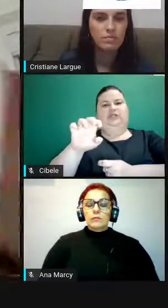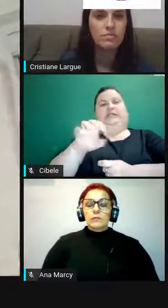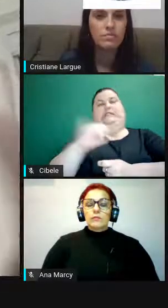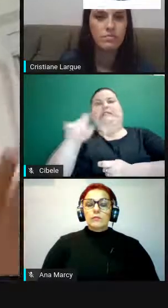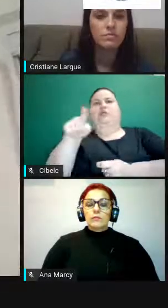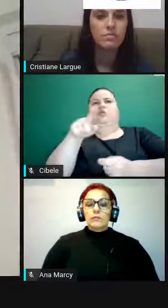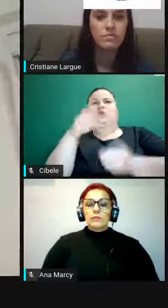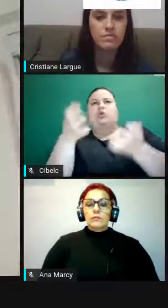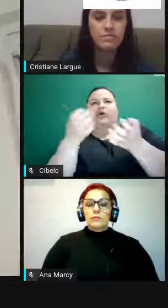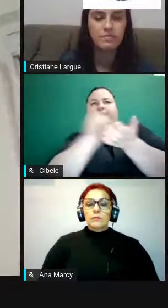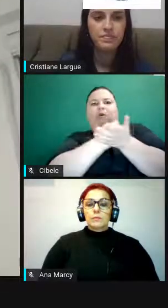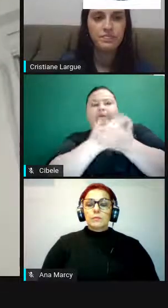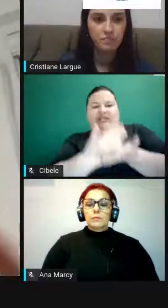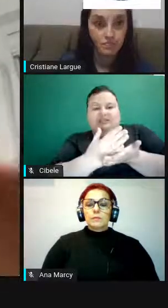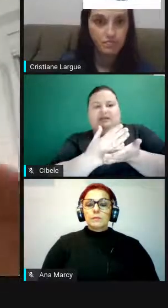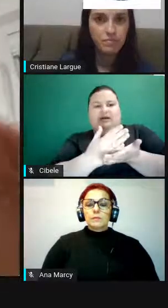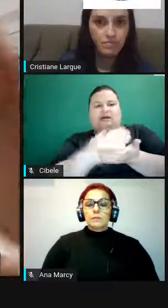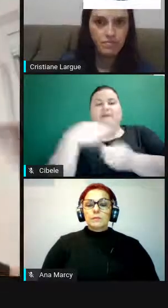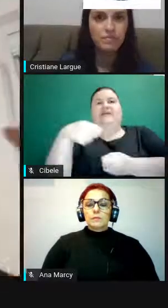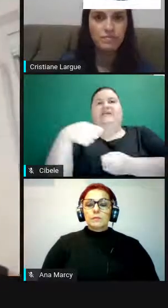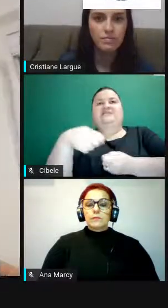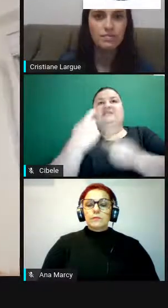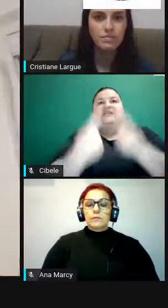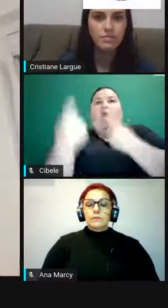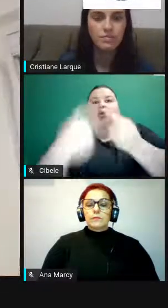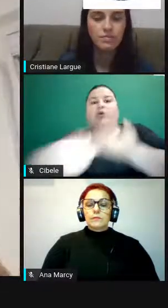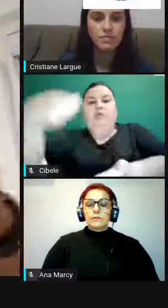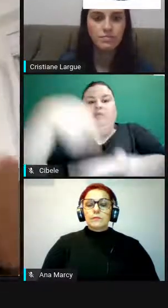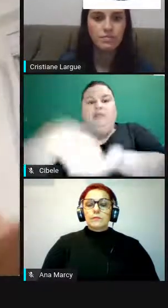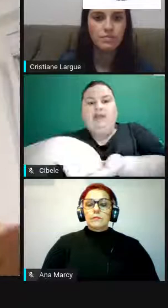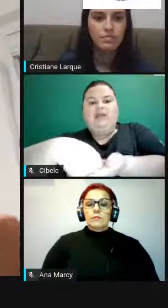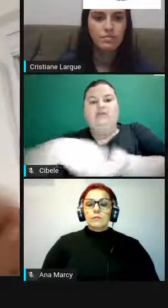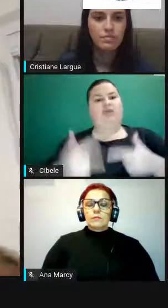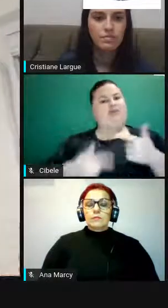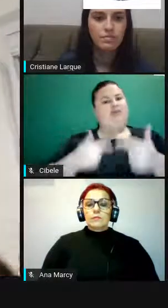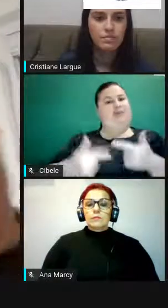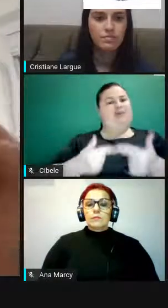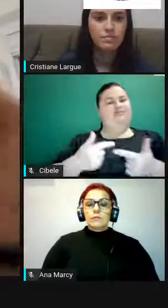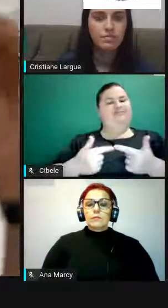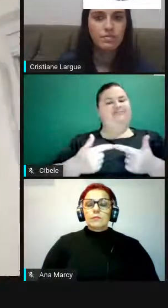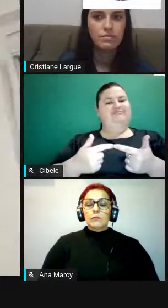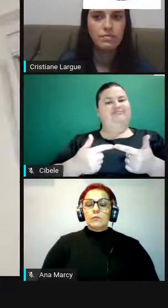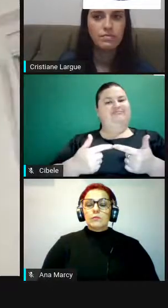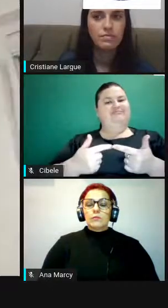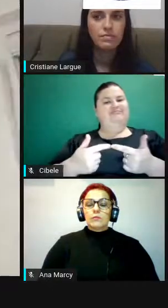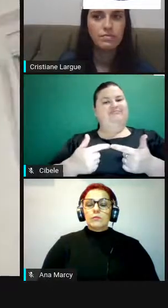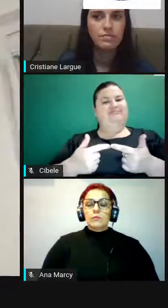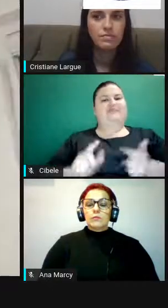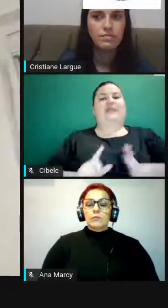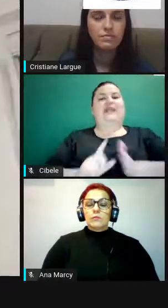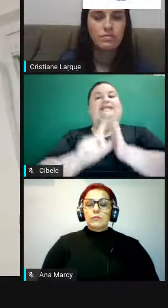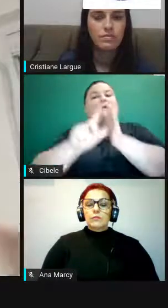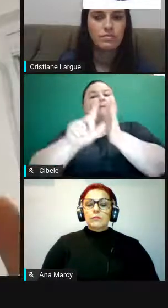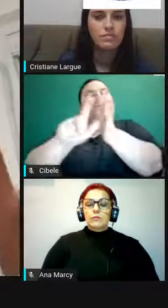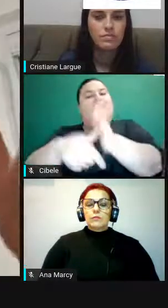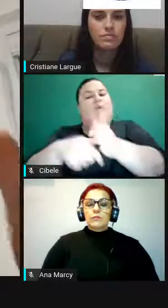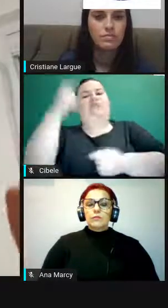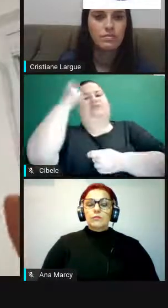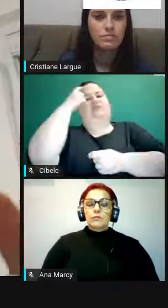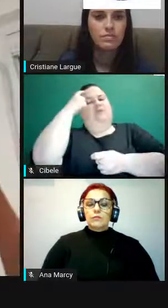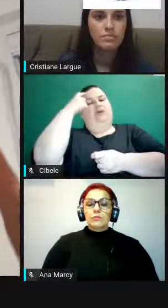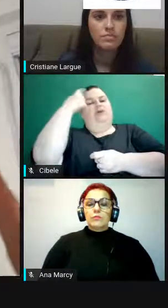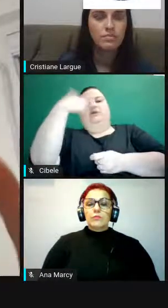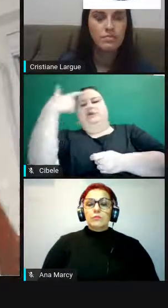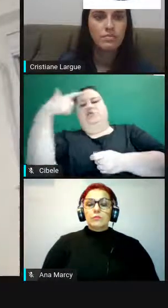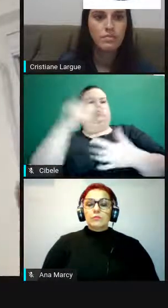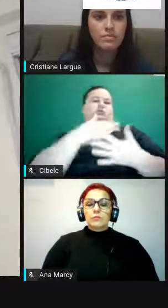negócio tem que ter alguém que pague pelo teu serviço depois que tu conseguiu isso que tu fez um fluxo de caixa daí tu vai começar a pensar nas outras coisas então